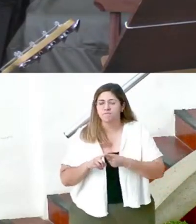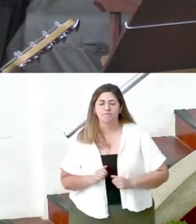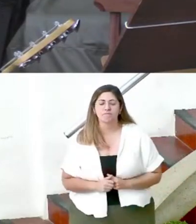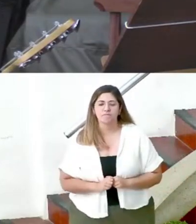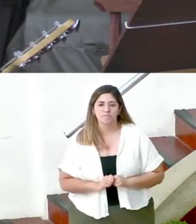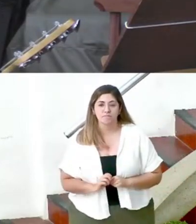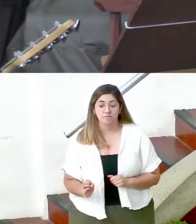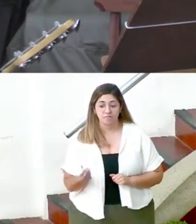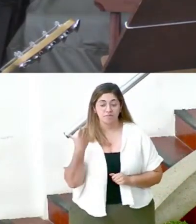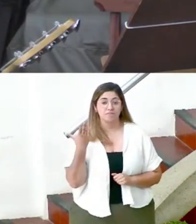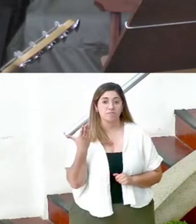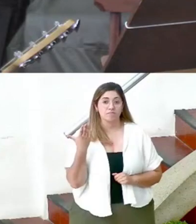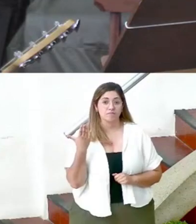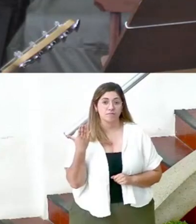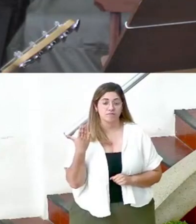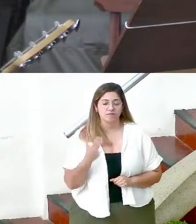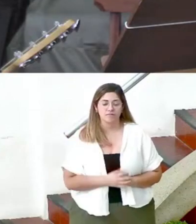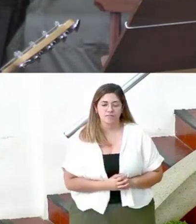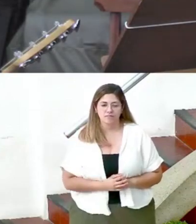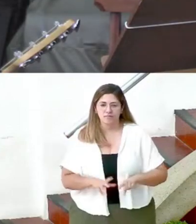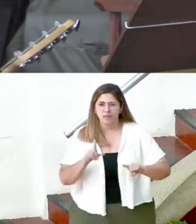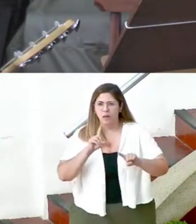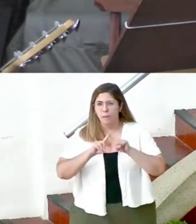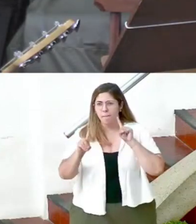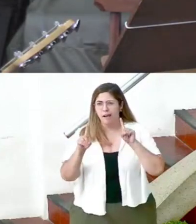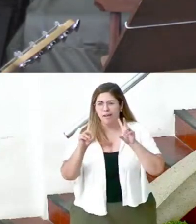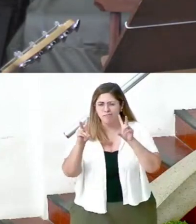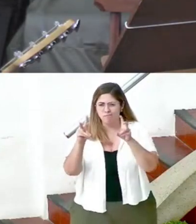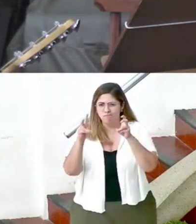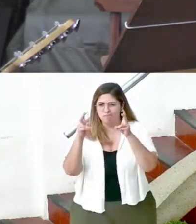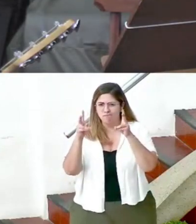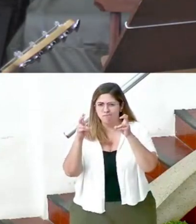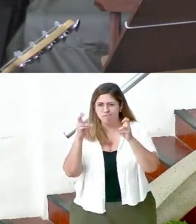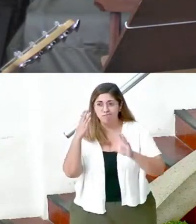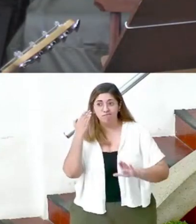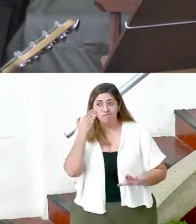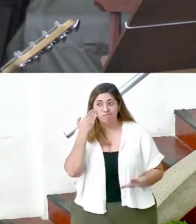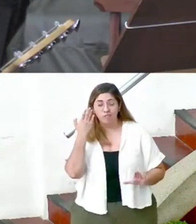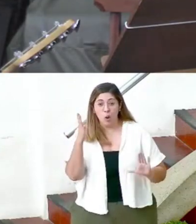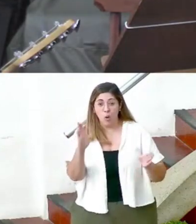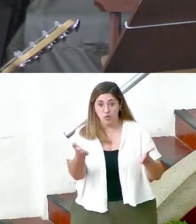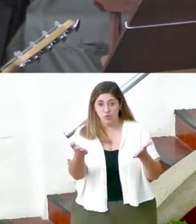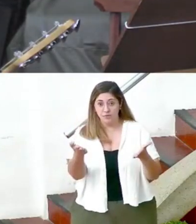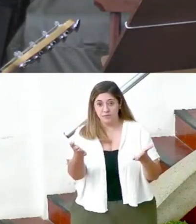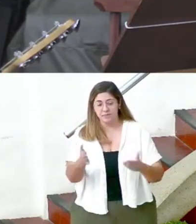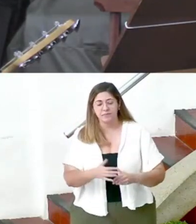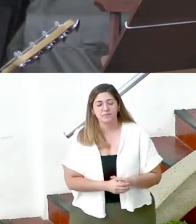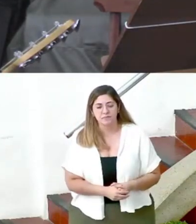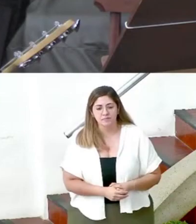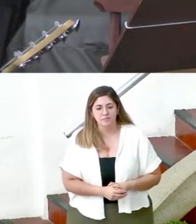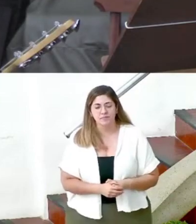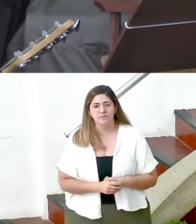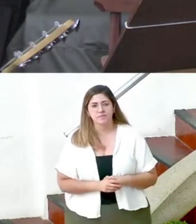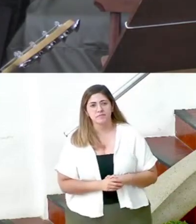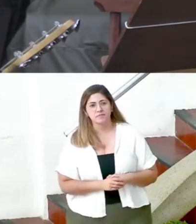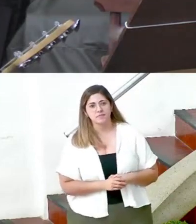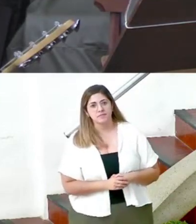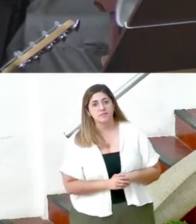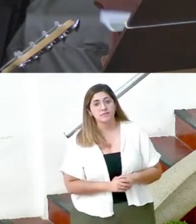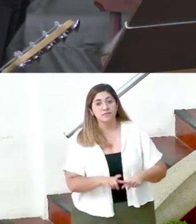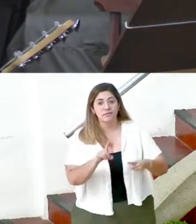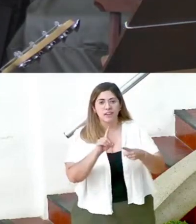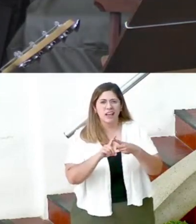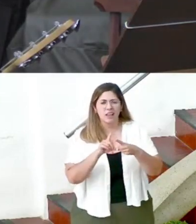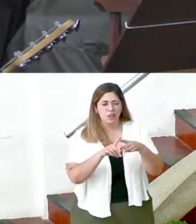que não é fácil de entender, mas nos ajuda a pensar, porque ela de certa forma nos atinge hoje. A consequência é: os poderosos